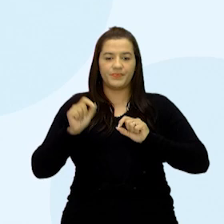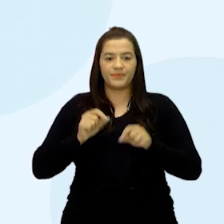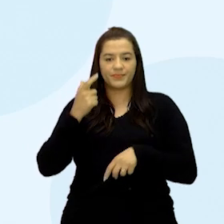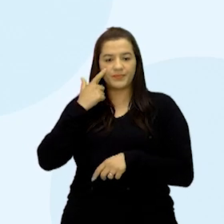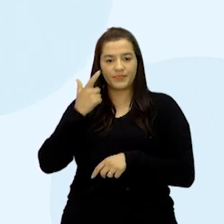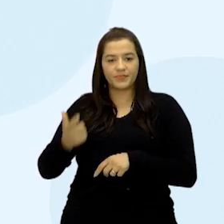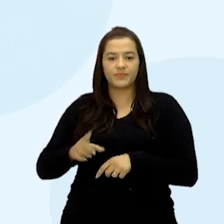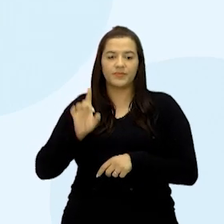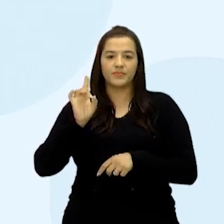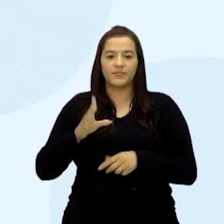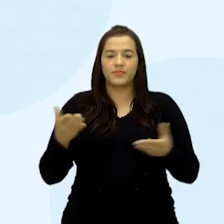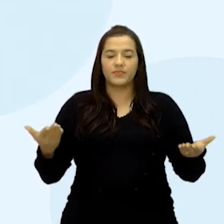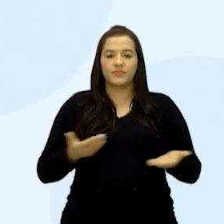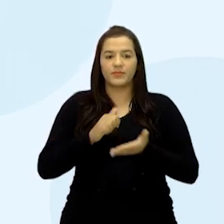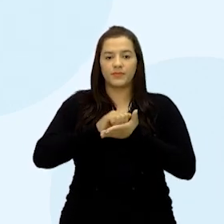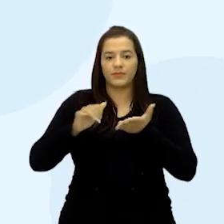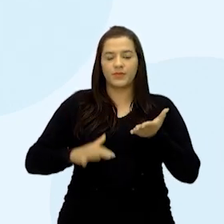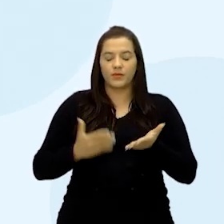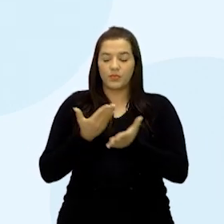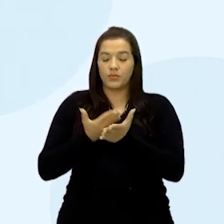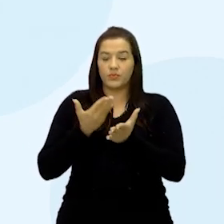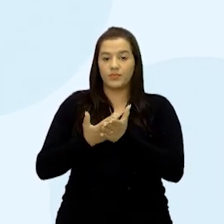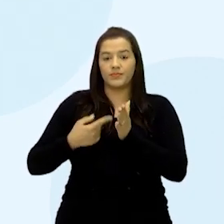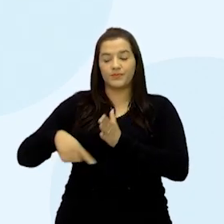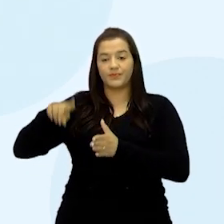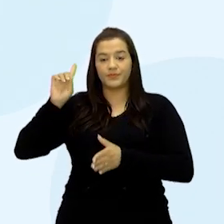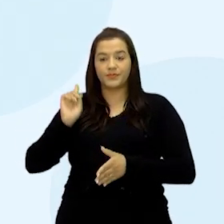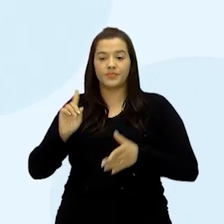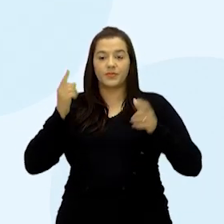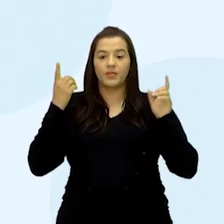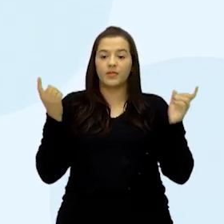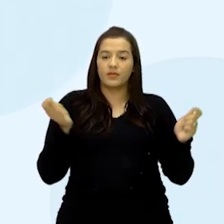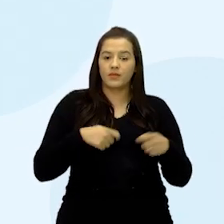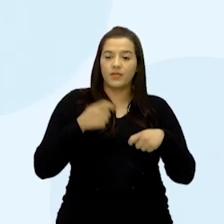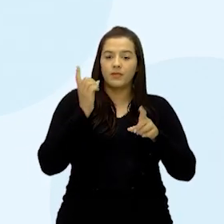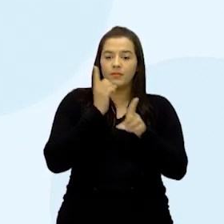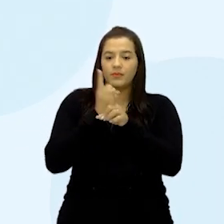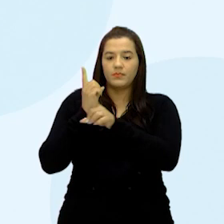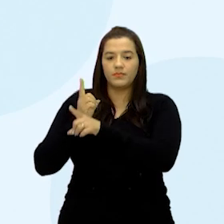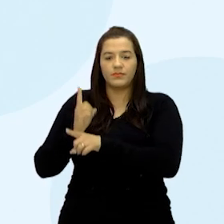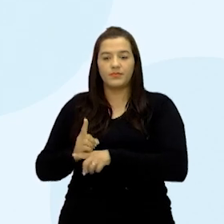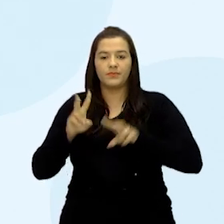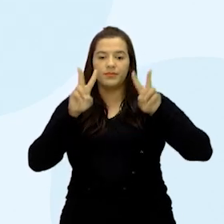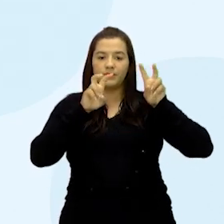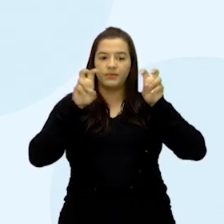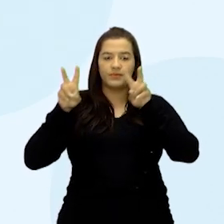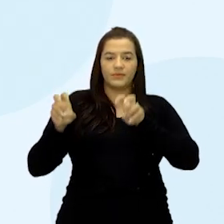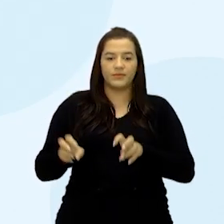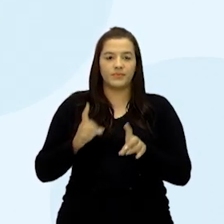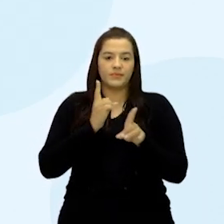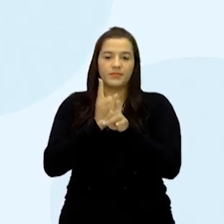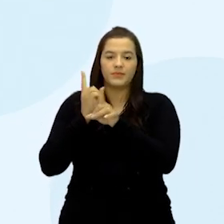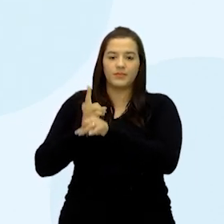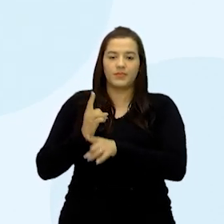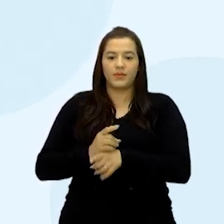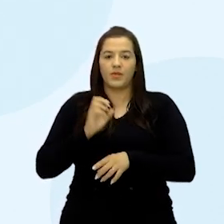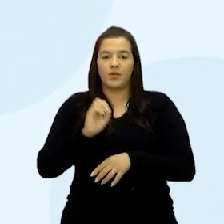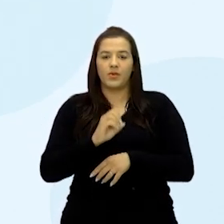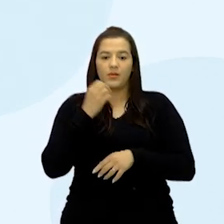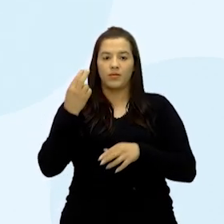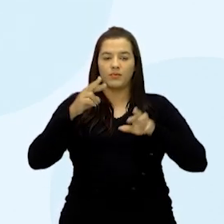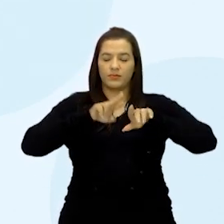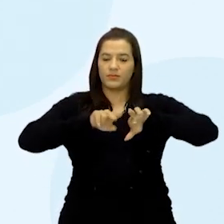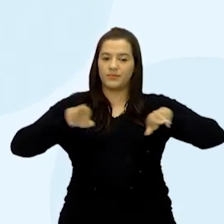ó. Como estudamos anteriormente, é possível identificar os próximos termos de uma sequência numérica ou figural não